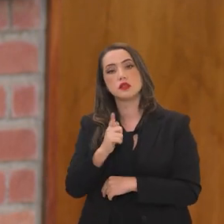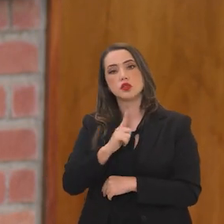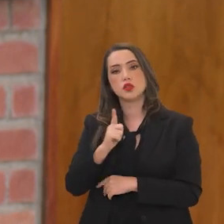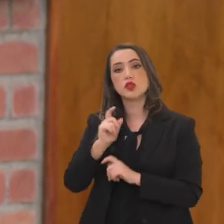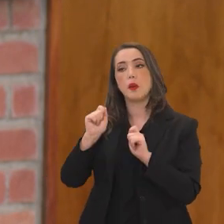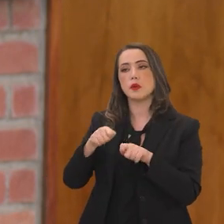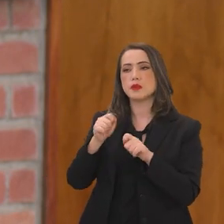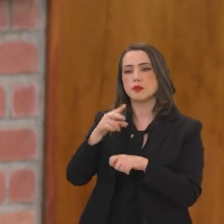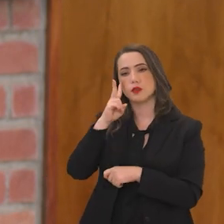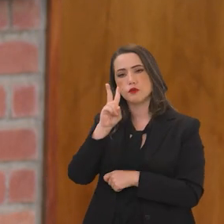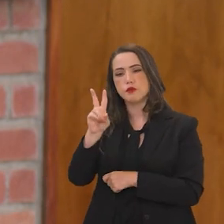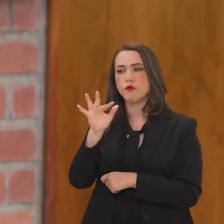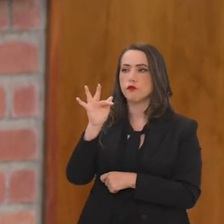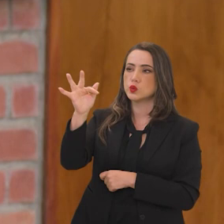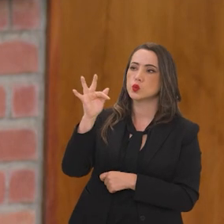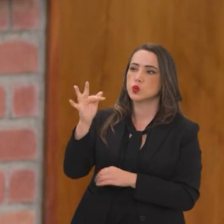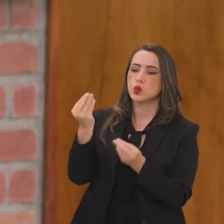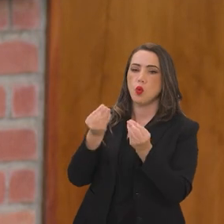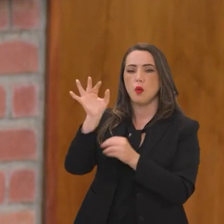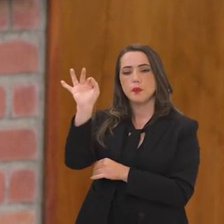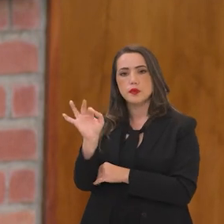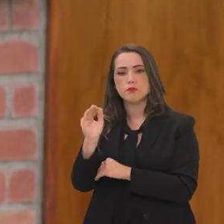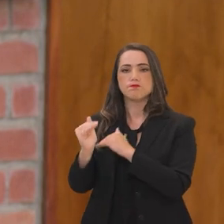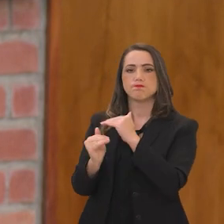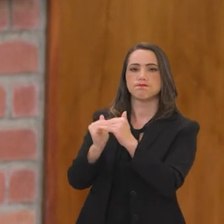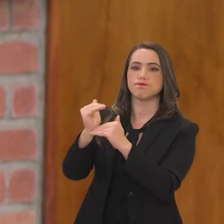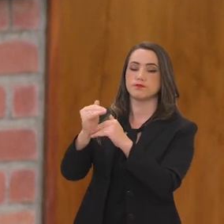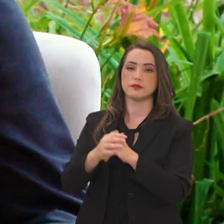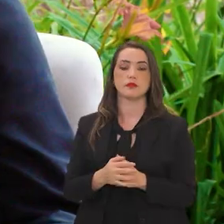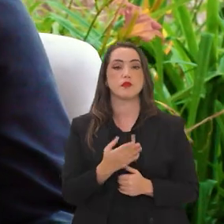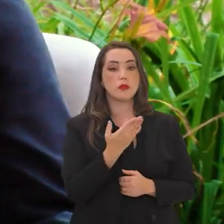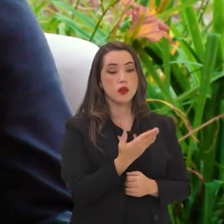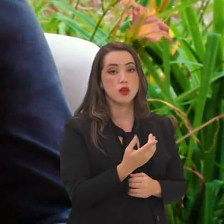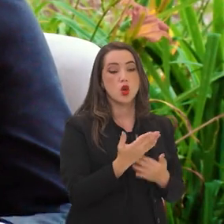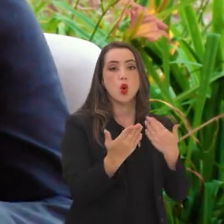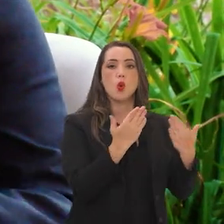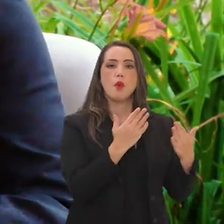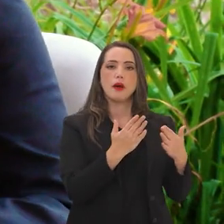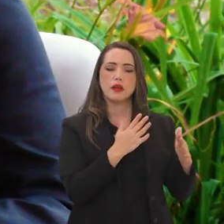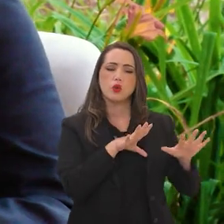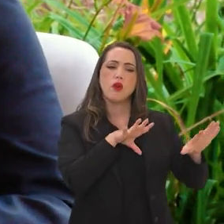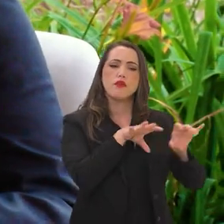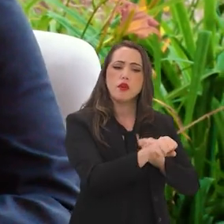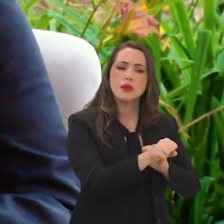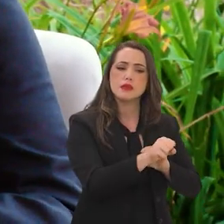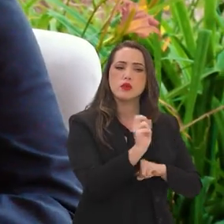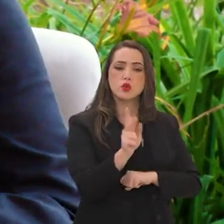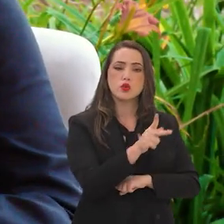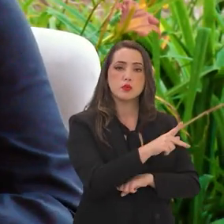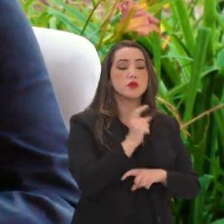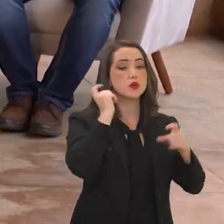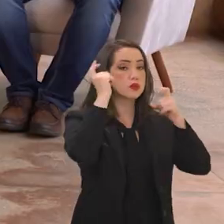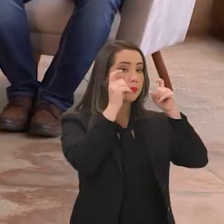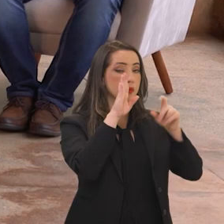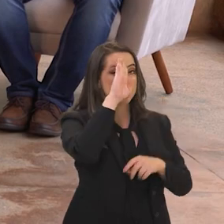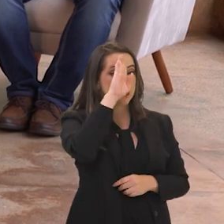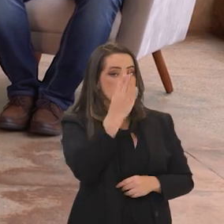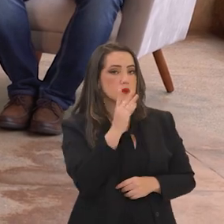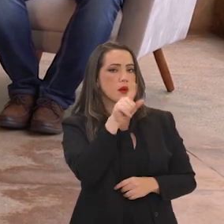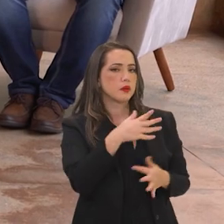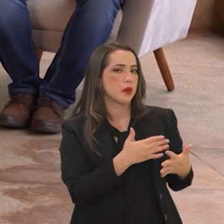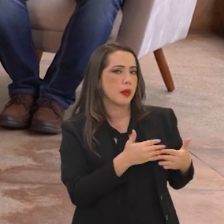que a gente tem uma previsibilidade maior com relação a esse ajustes em relação à formação dos professores a preocupação é